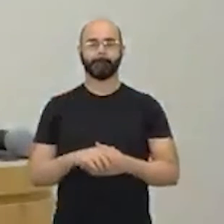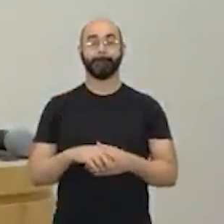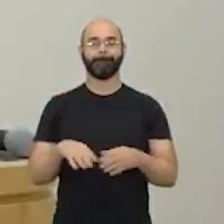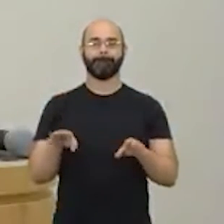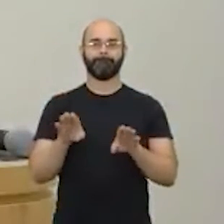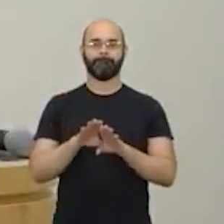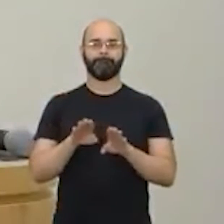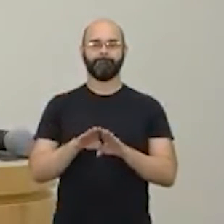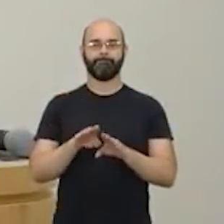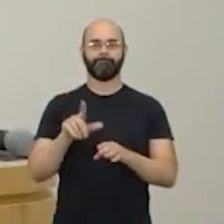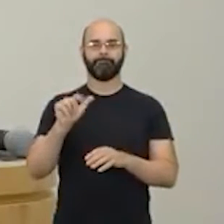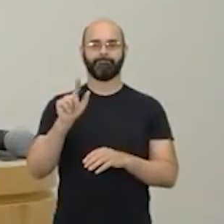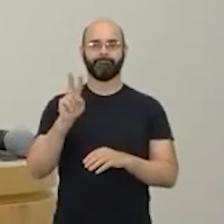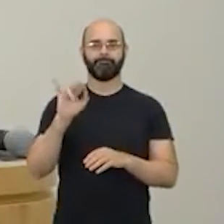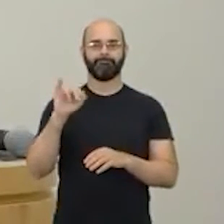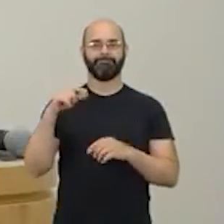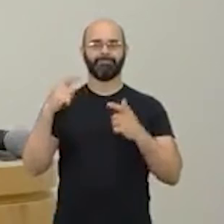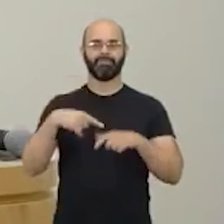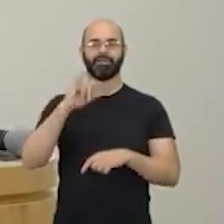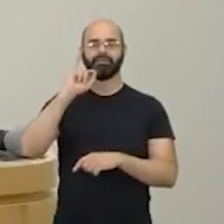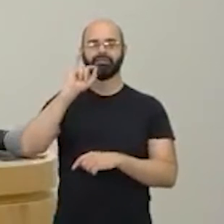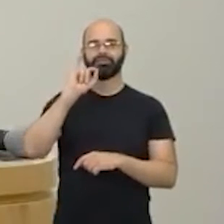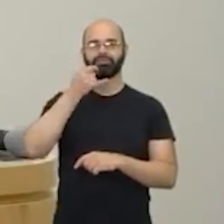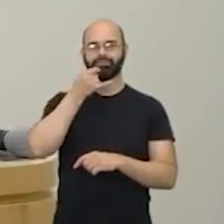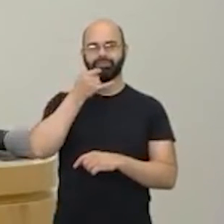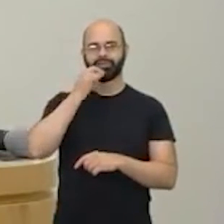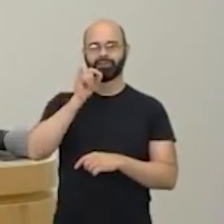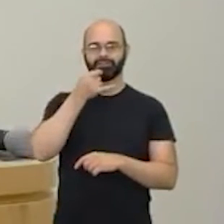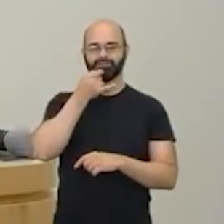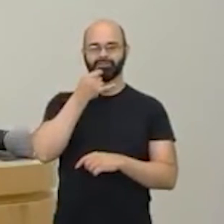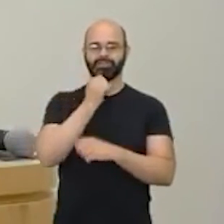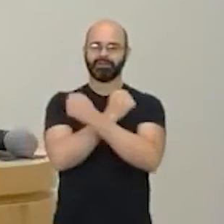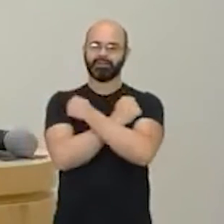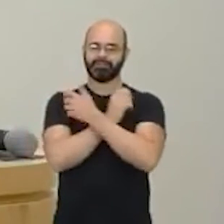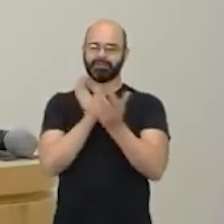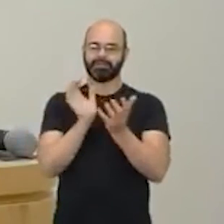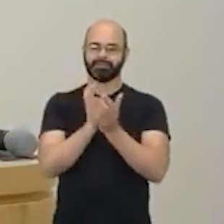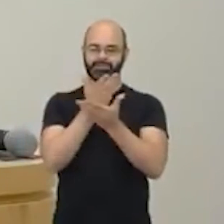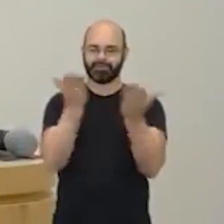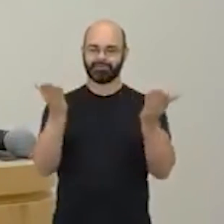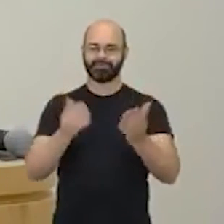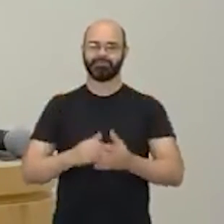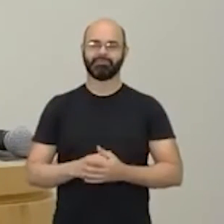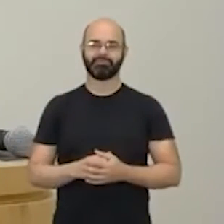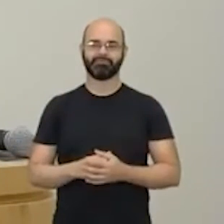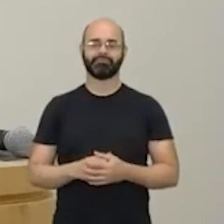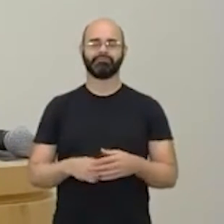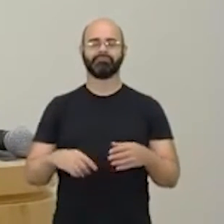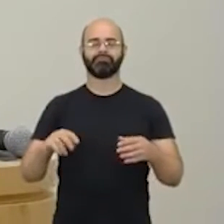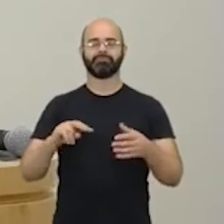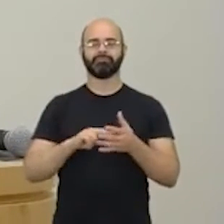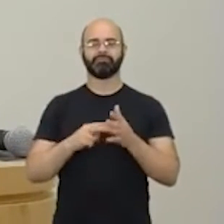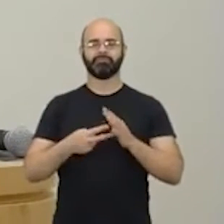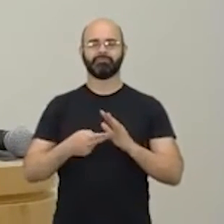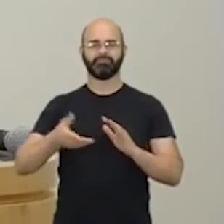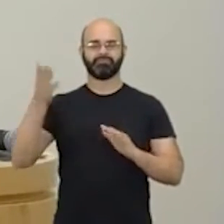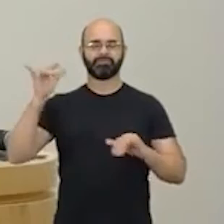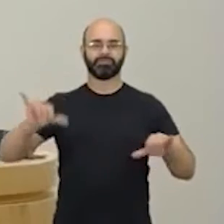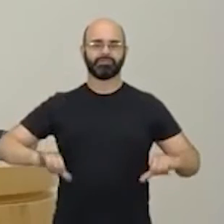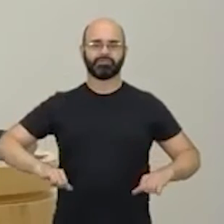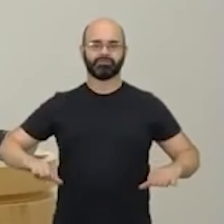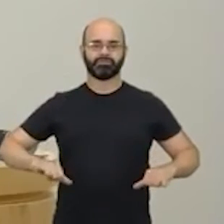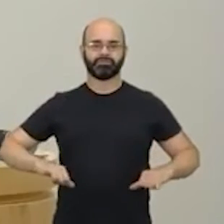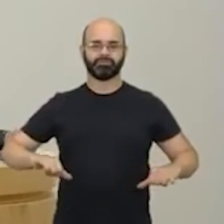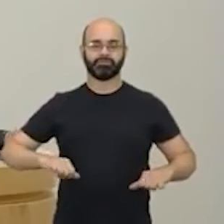Rafael de Oliveira, lá de Jundiaí. Oi, Jundiaí. Aí um abraço pro pessoal de Jundiaí aí. Escreveu que está representando ali todo o sofrimento do passado. Será que é